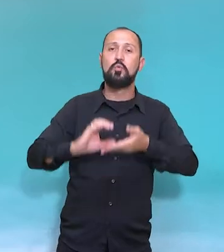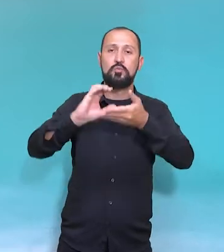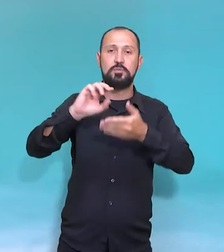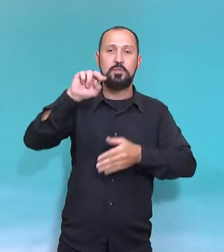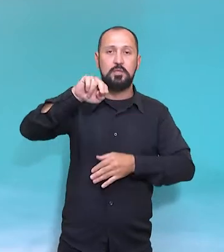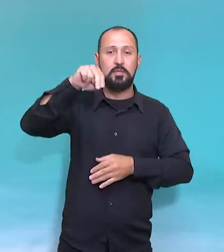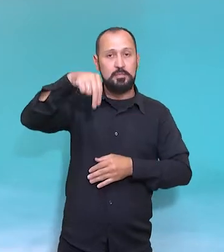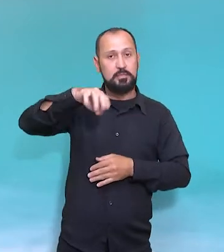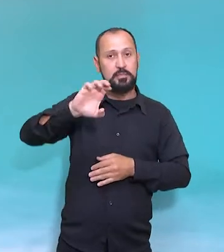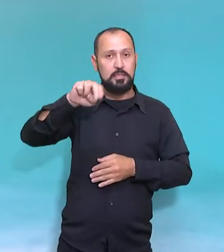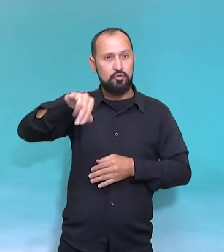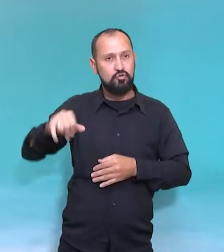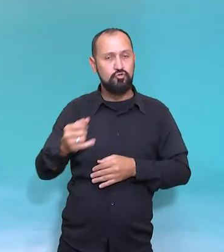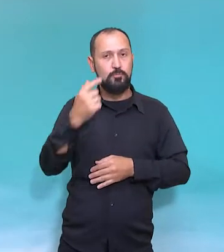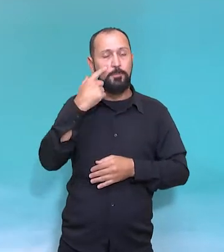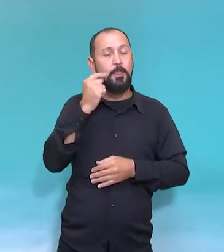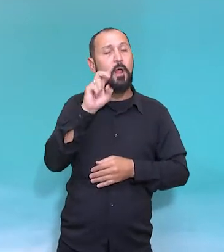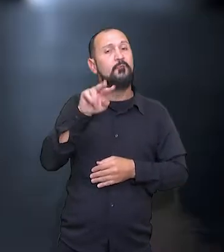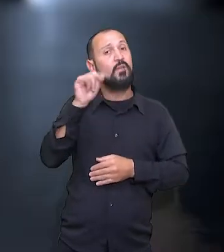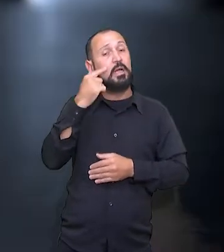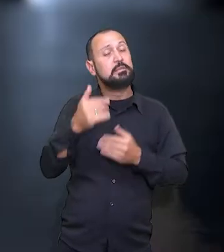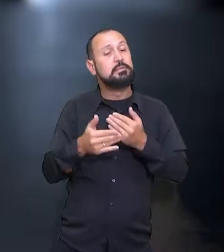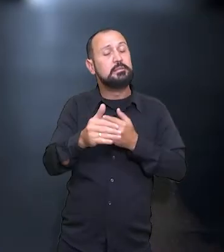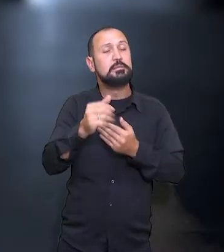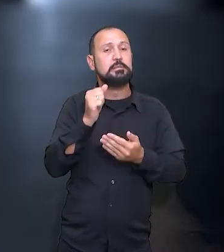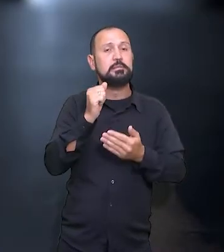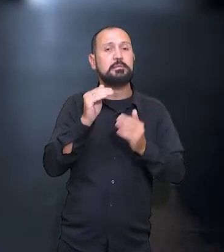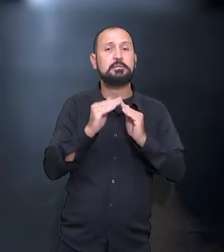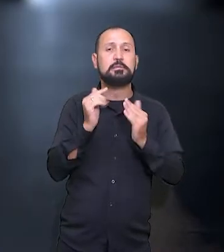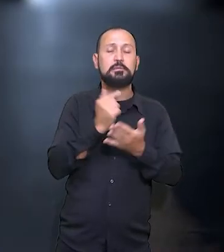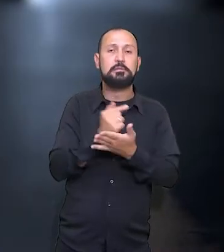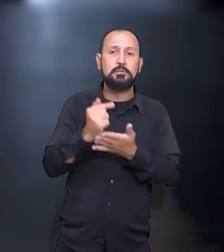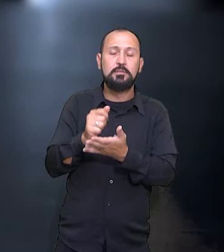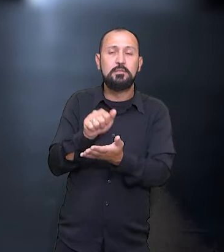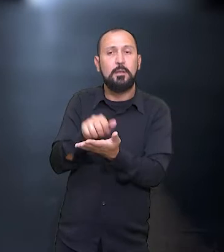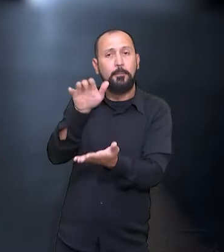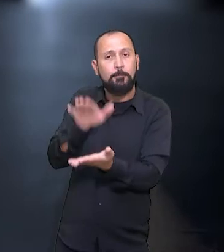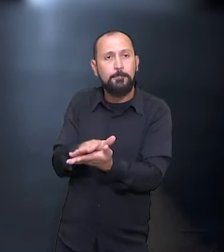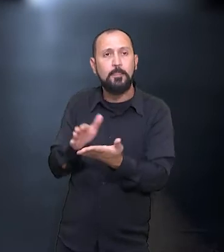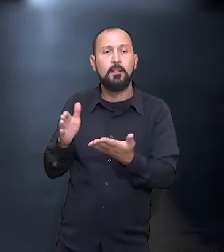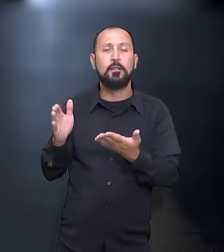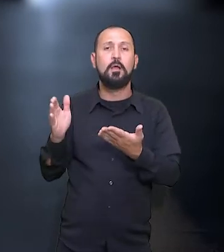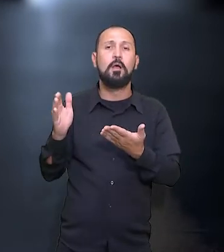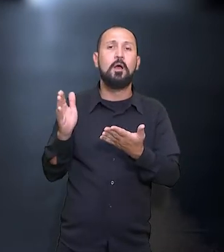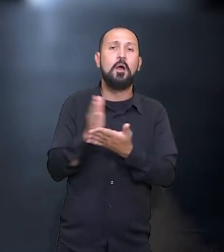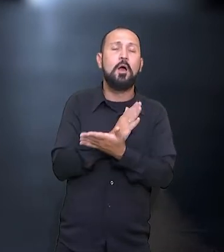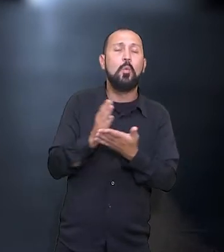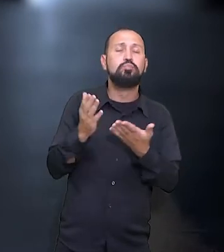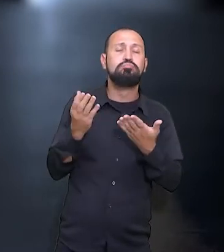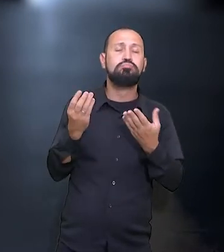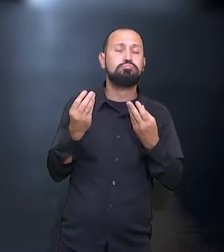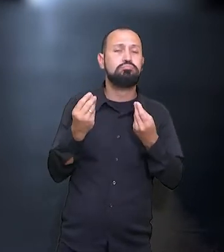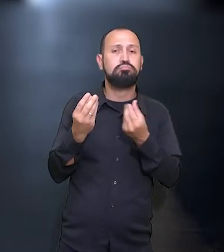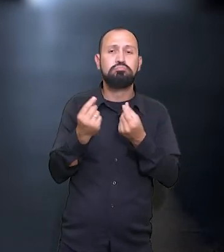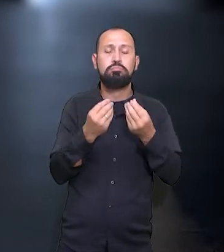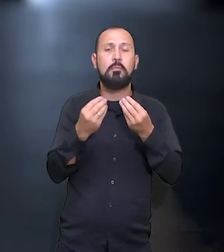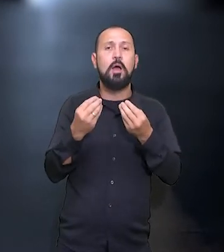CNJ. Isso aí... Então, a princípio, o cartório só vai poder ser multado ou ter alguma